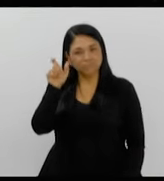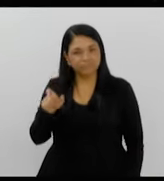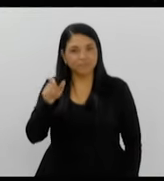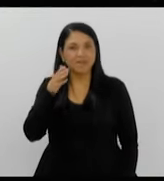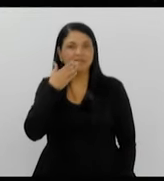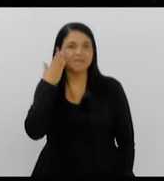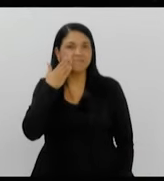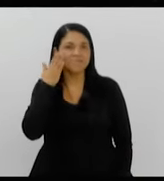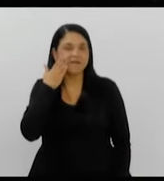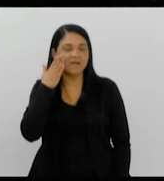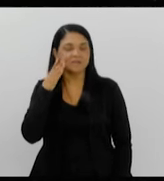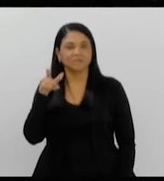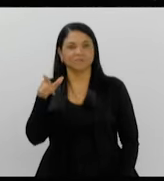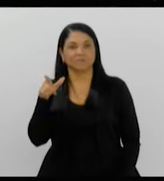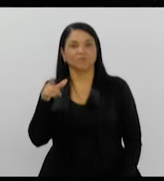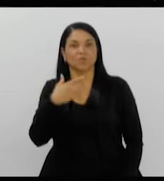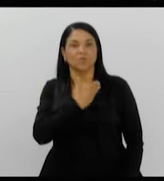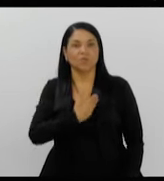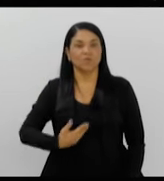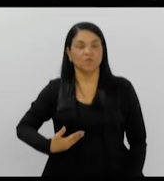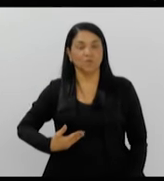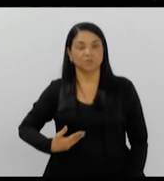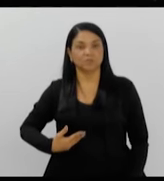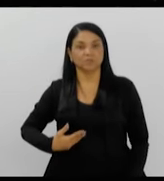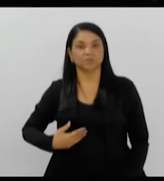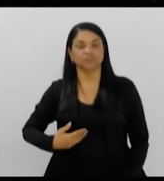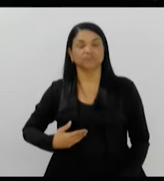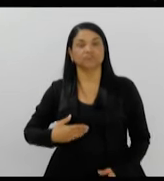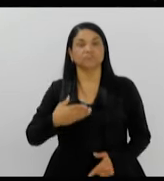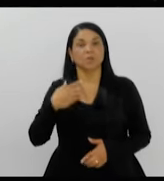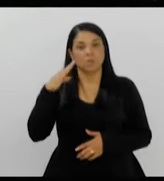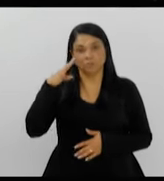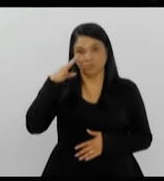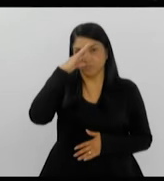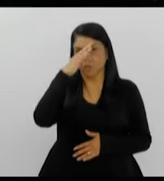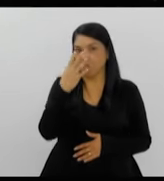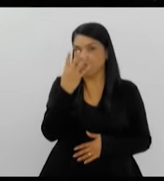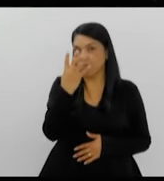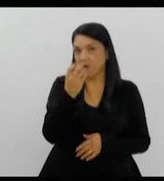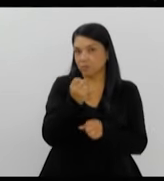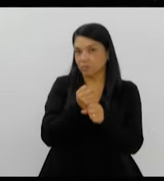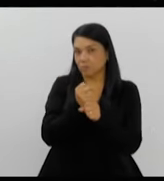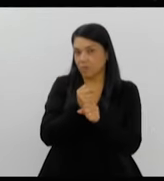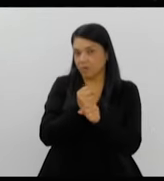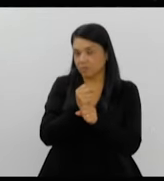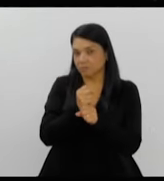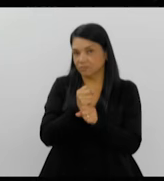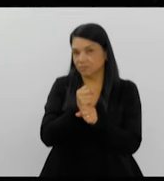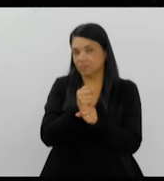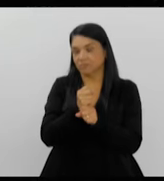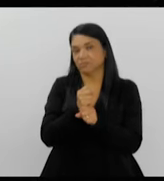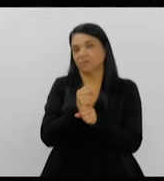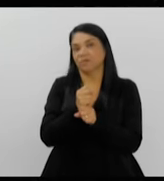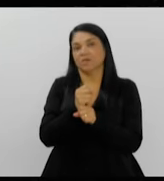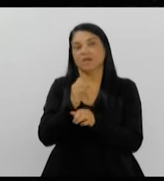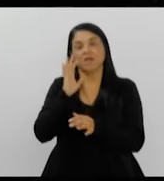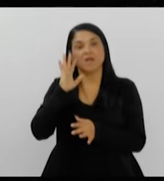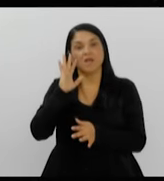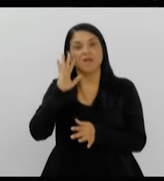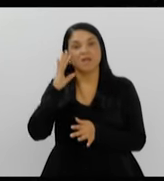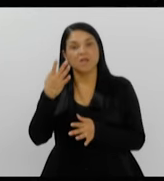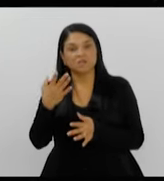governo bolsonaro 4 anos e o governo do presidente bolsonaro Resolveu a